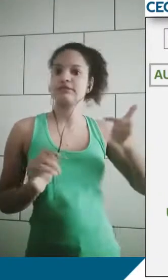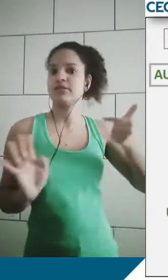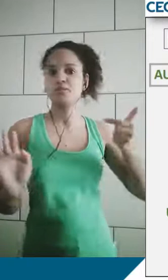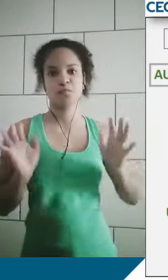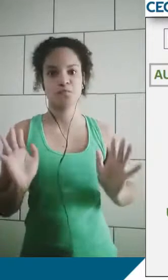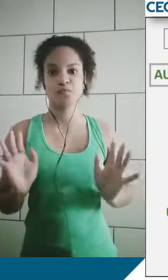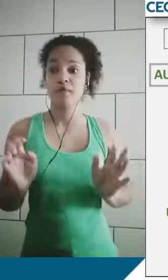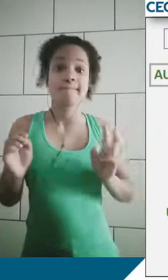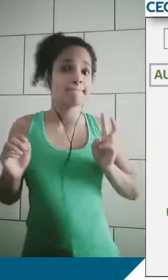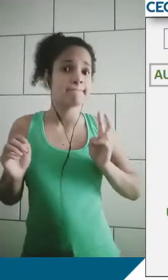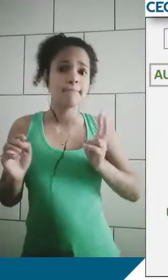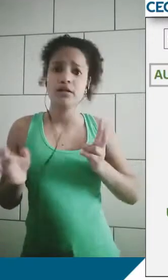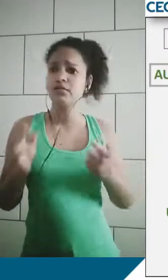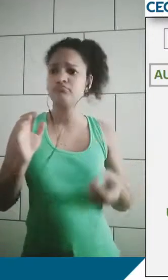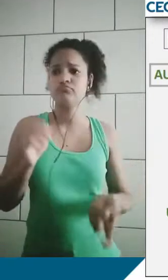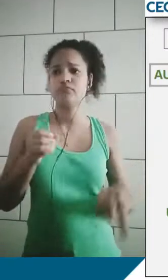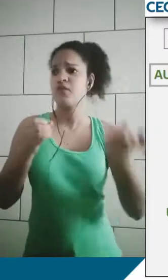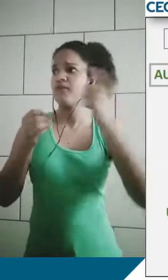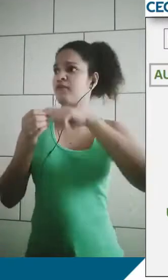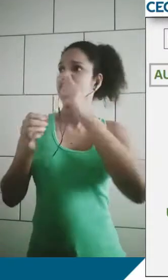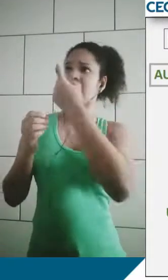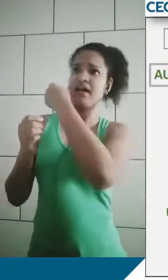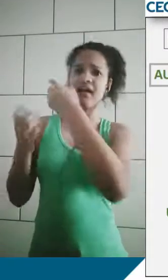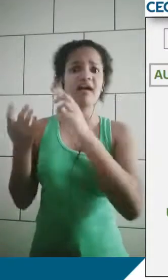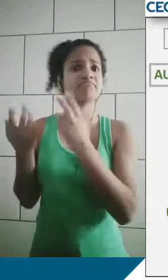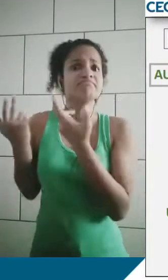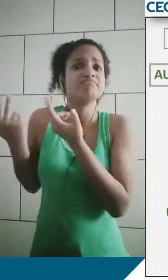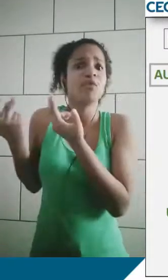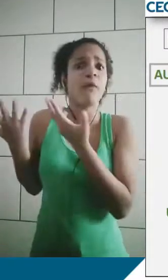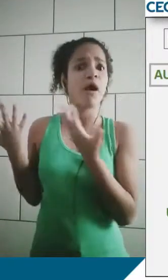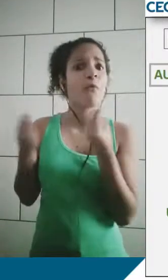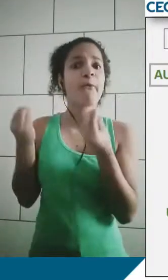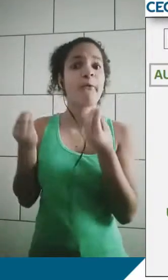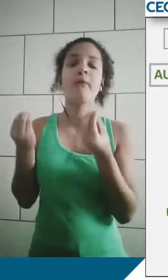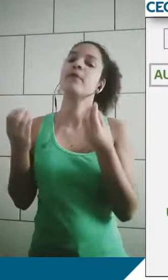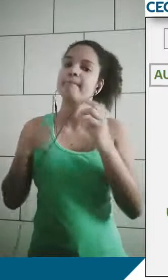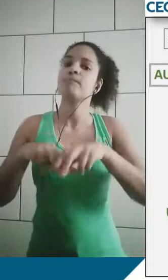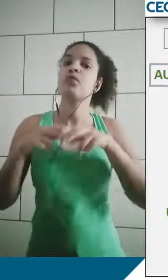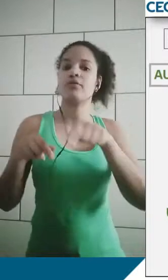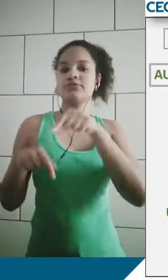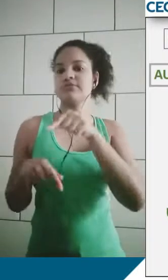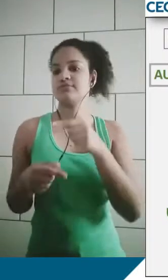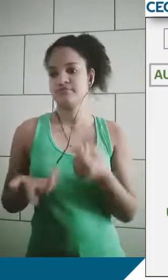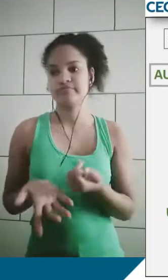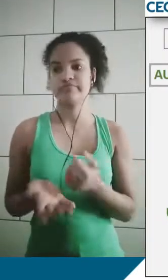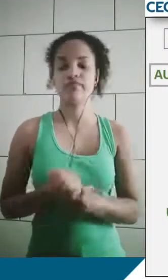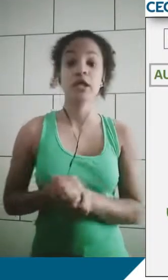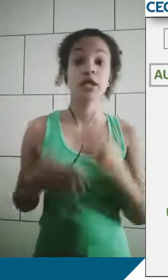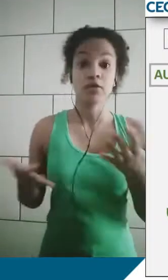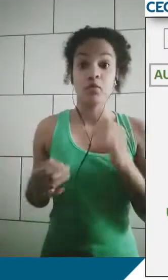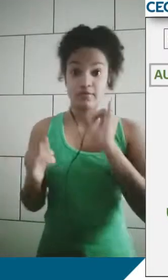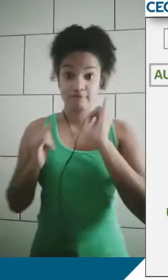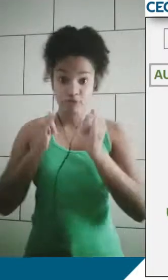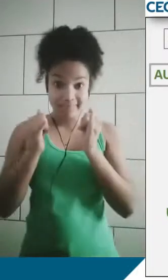mesmo RNA mensageiro primário, que logicamente foi transcrito pelo mesmo trecho de DNA, pelo mesmo gene. Então, a informação